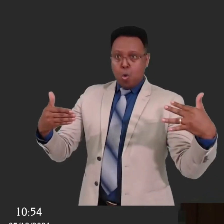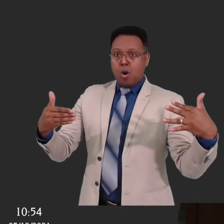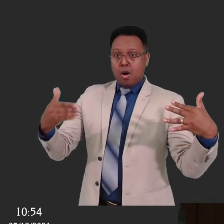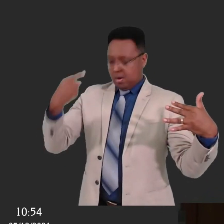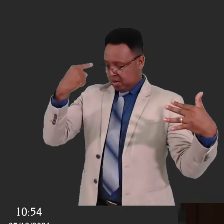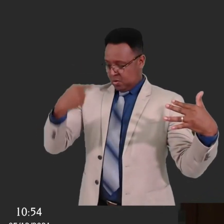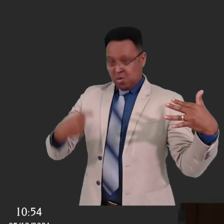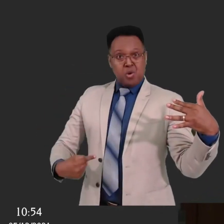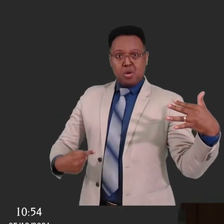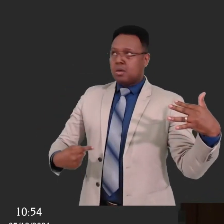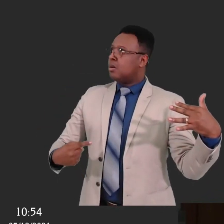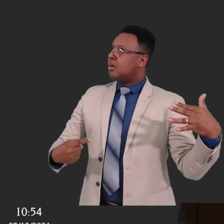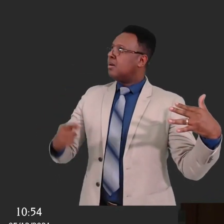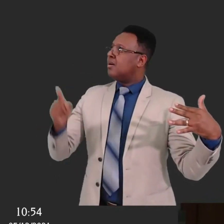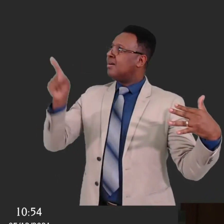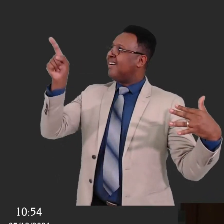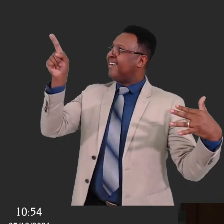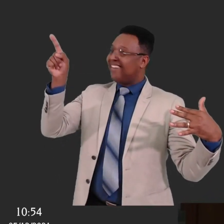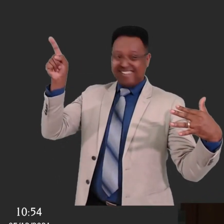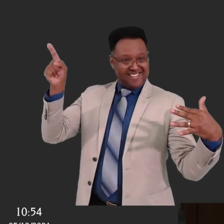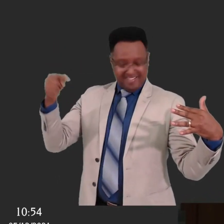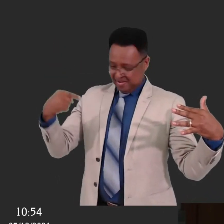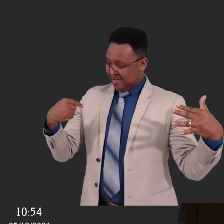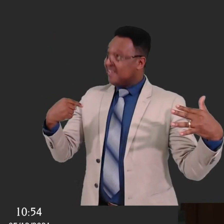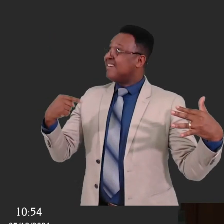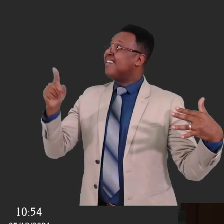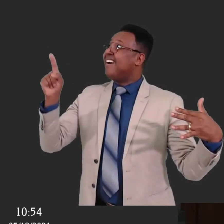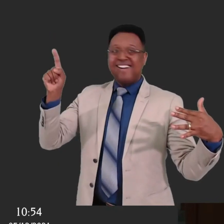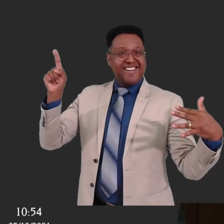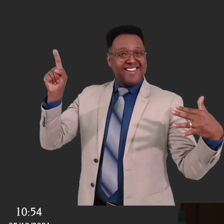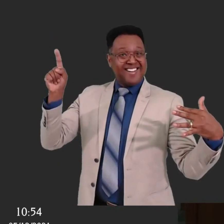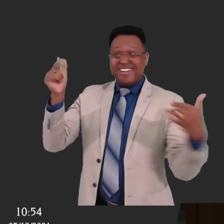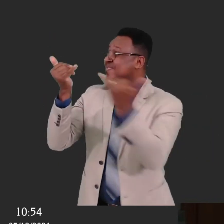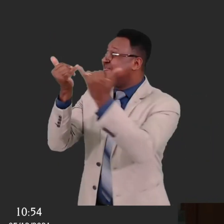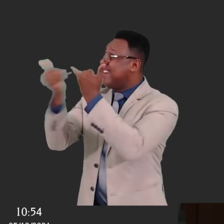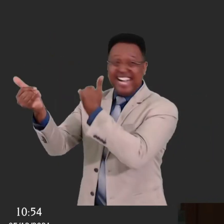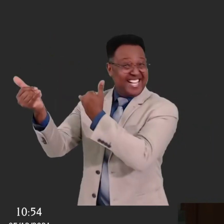nossa vida, que foi lavada no sangue do Cordeiro Imaculado.